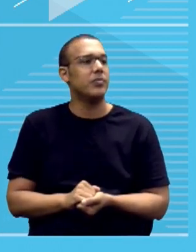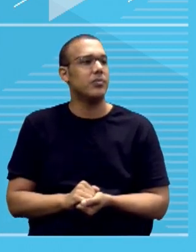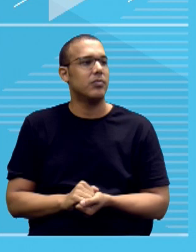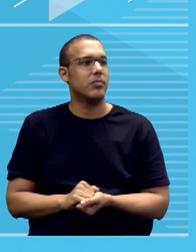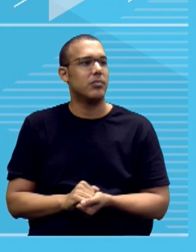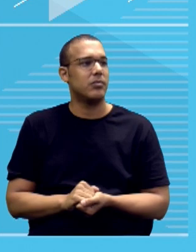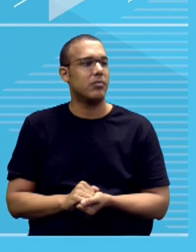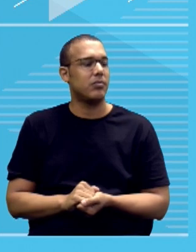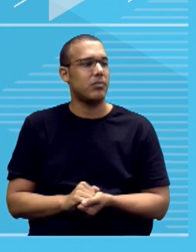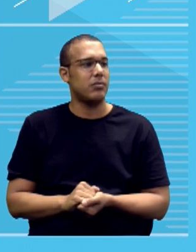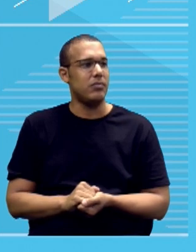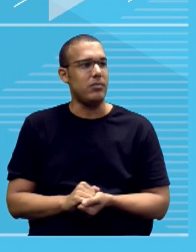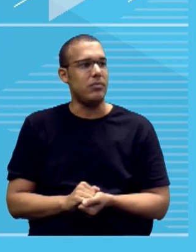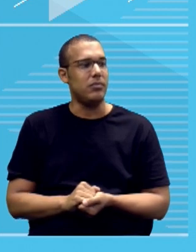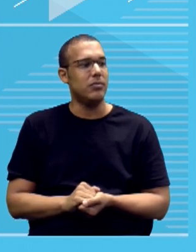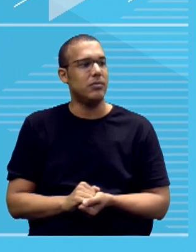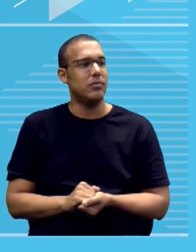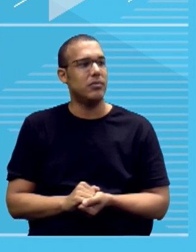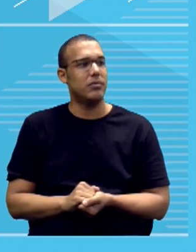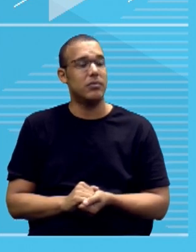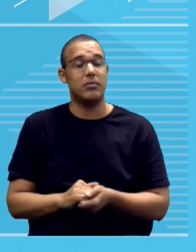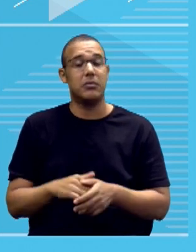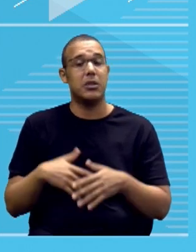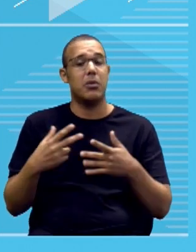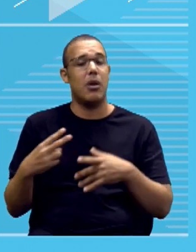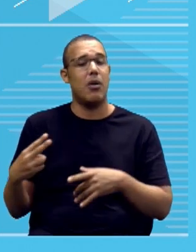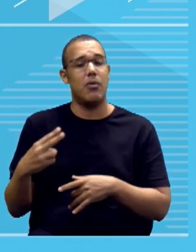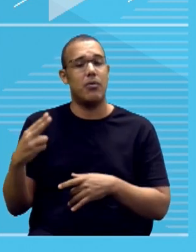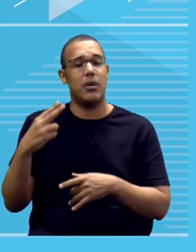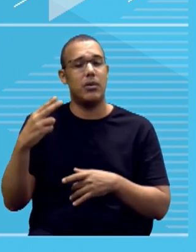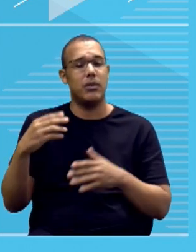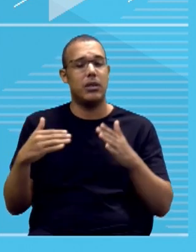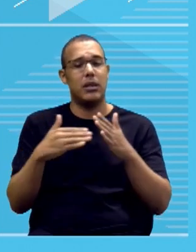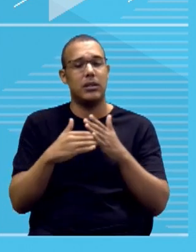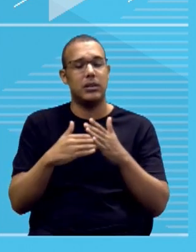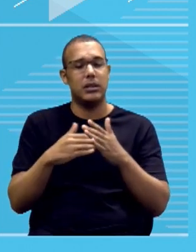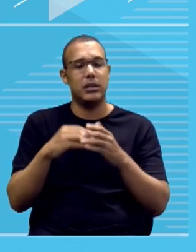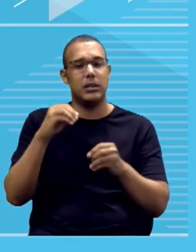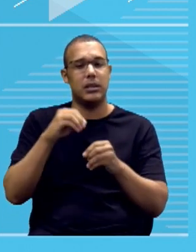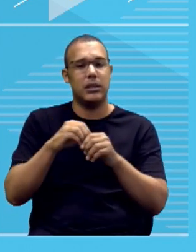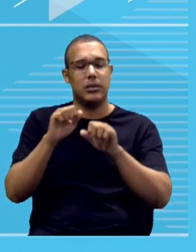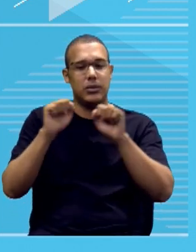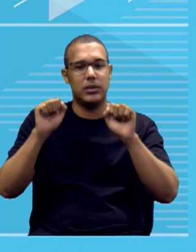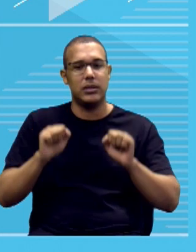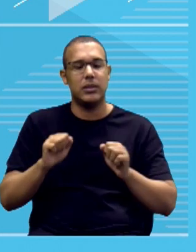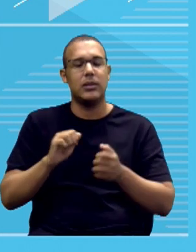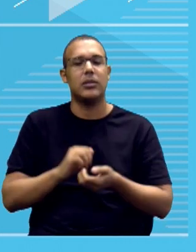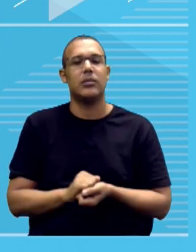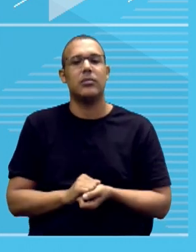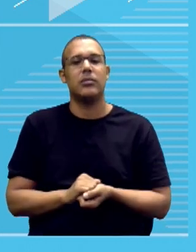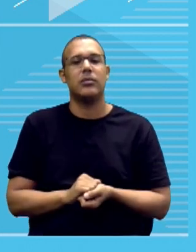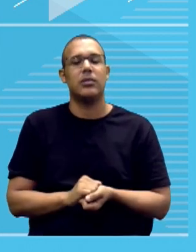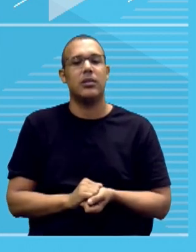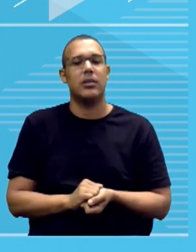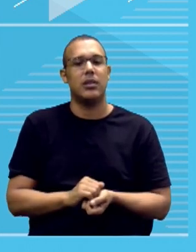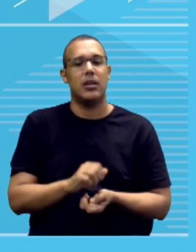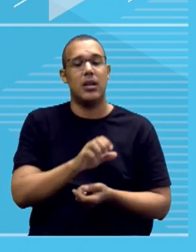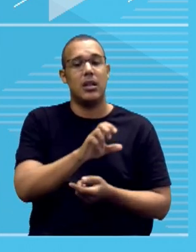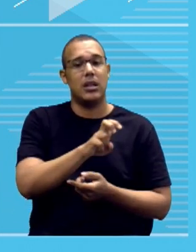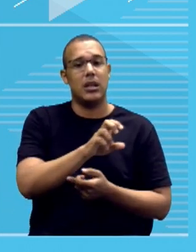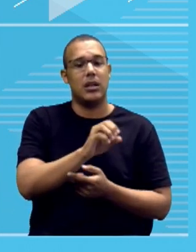Agora ficou fácil. Vamos ver aí qual seria o valor dessa resistência aplicada ao sistema. Então, seria 50, tá